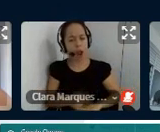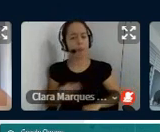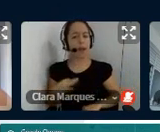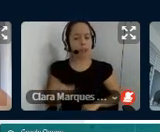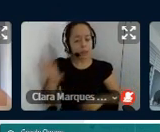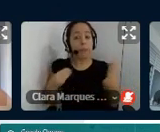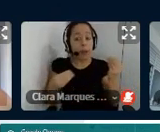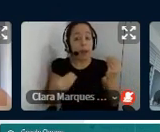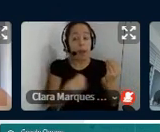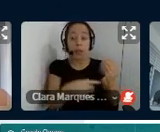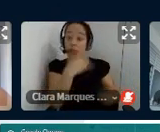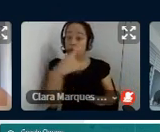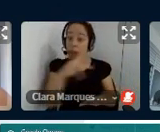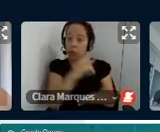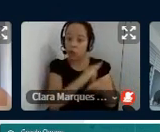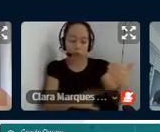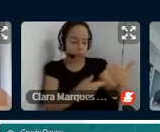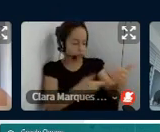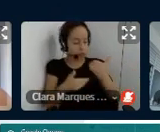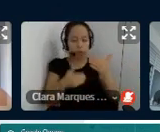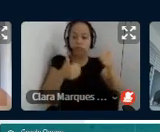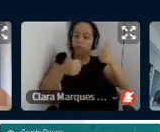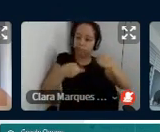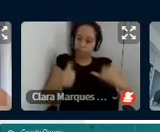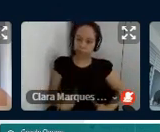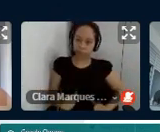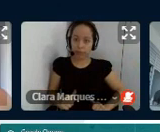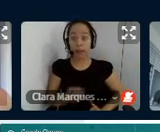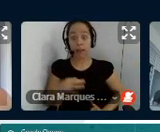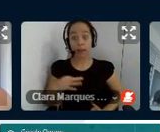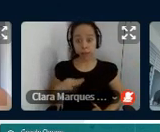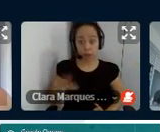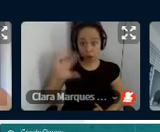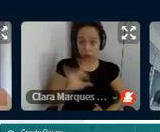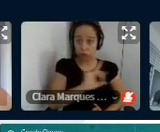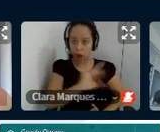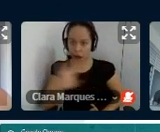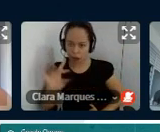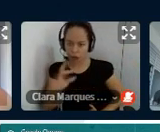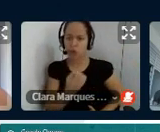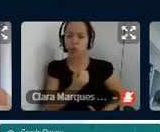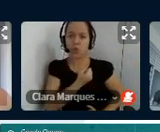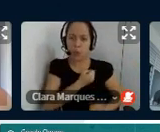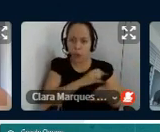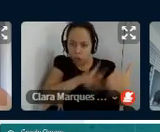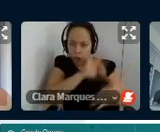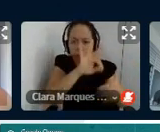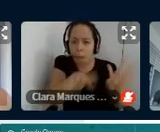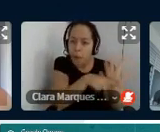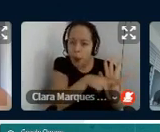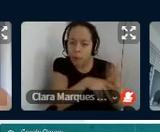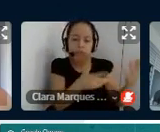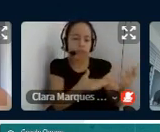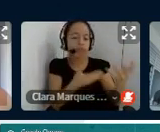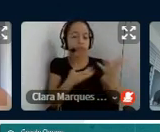da análise da documentação cada candidato recebeu o seu nome o